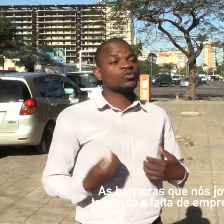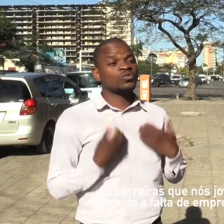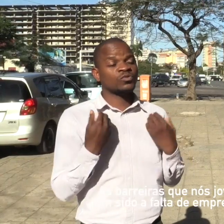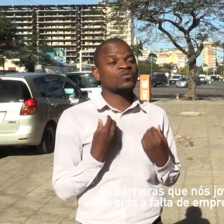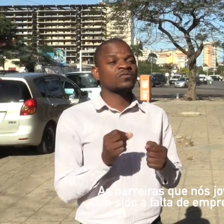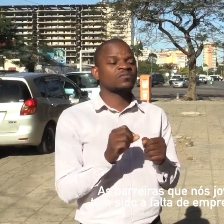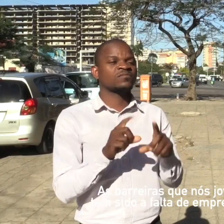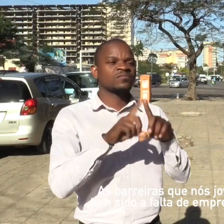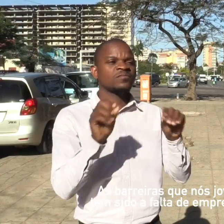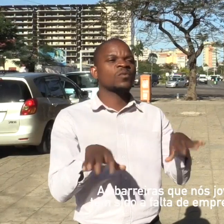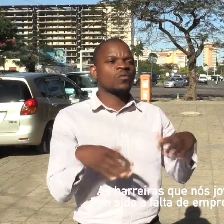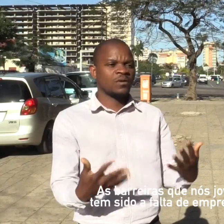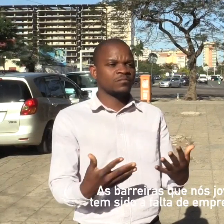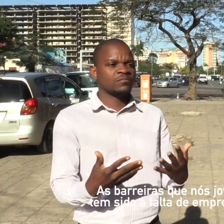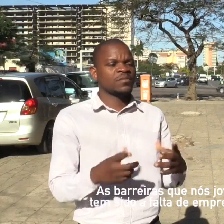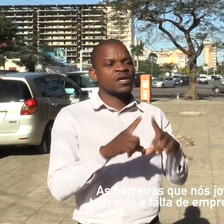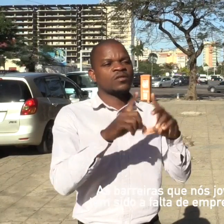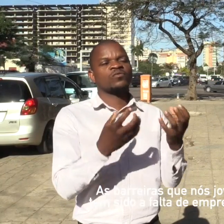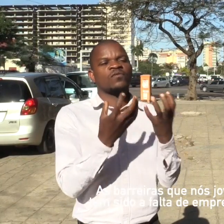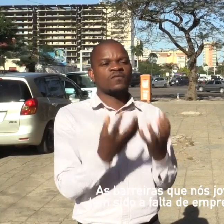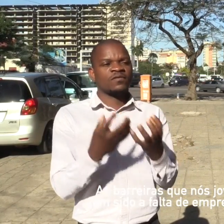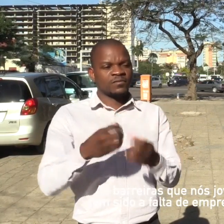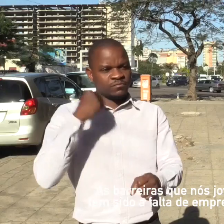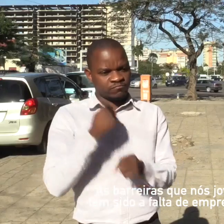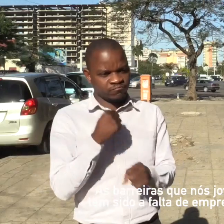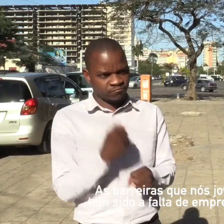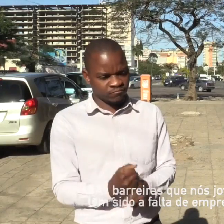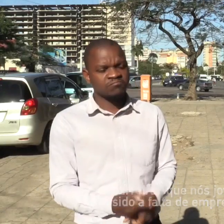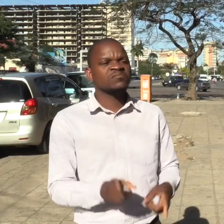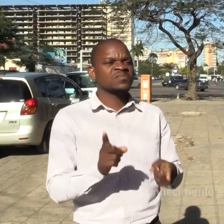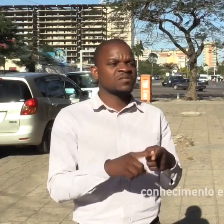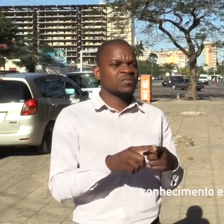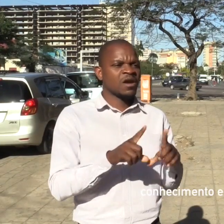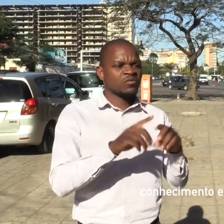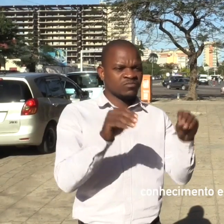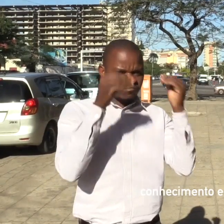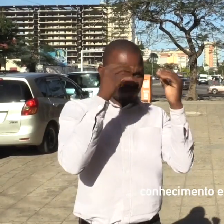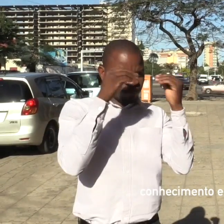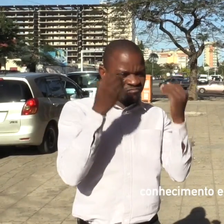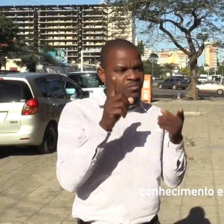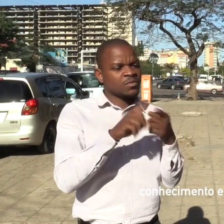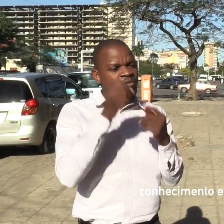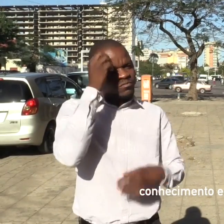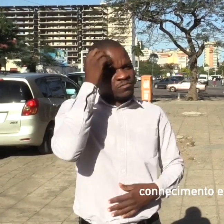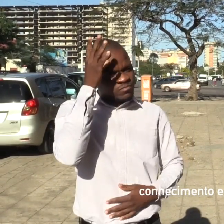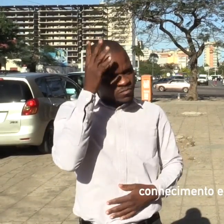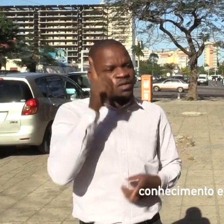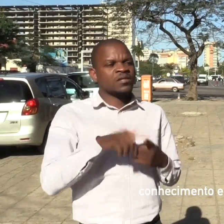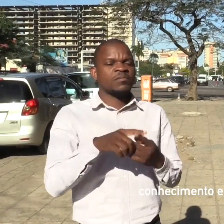têm sido a falta de emprego, a falta de formação, conhecimento e